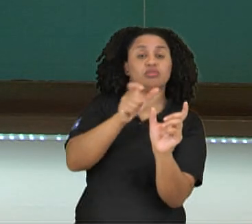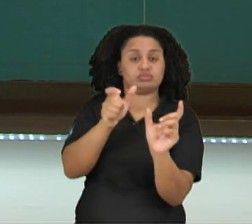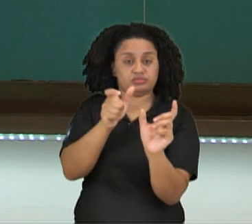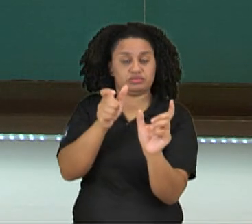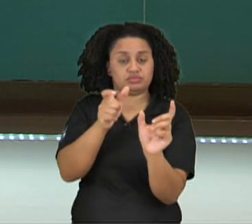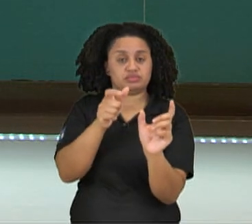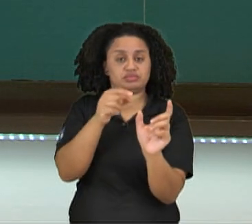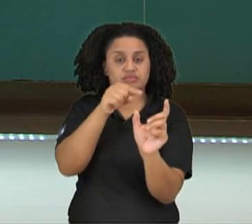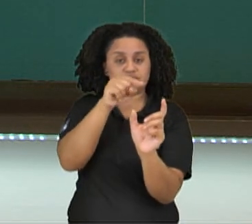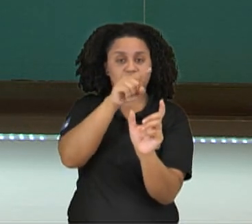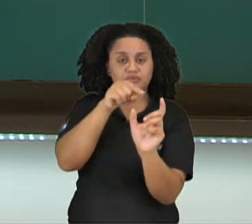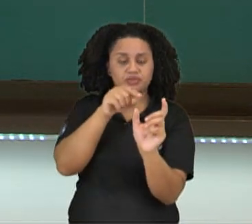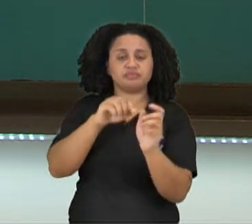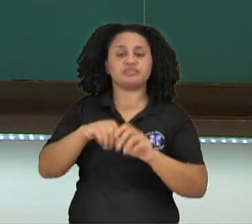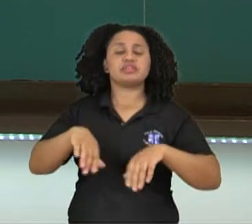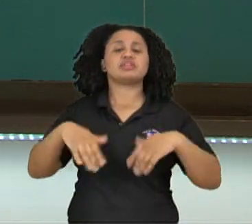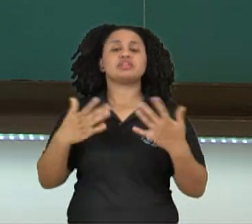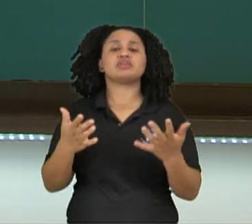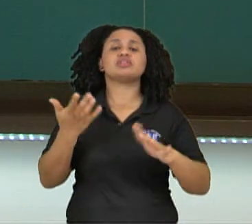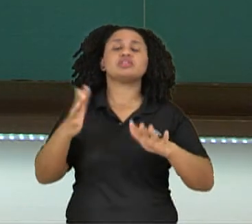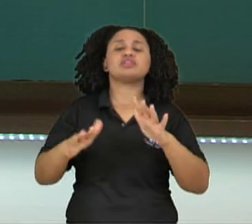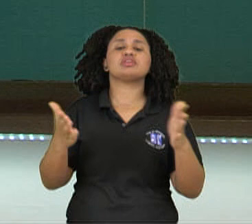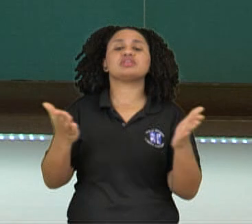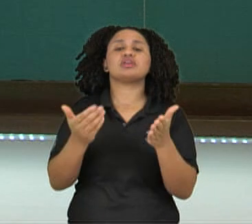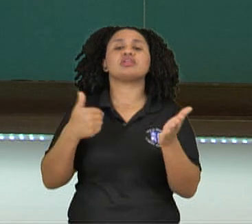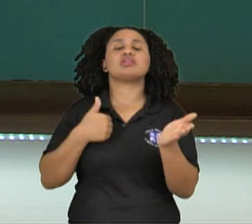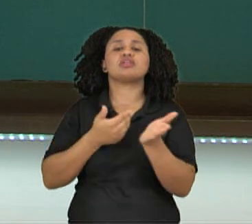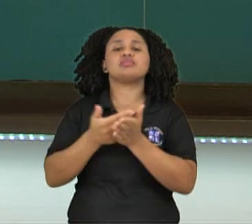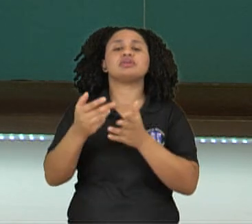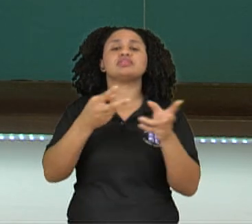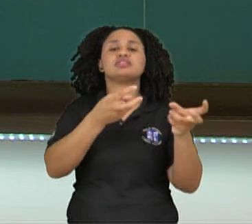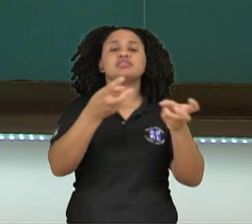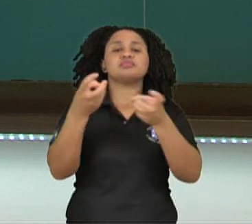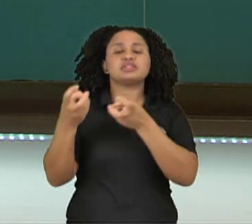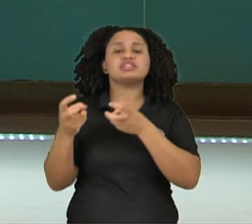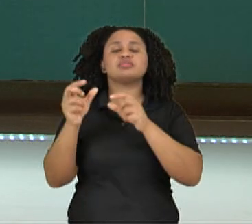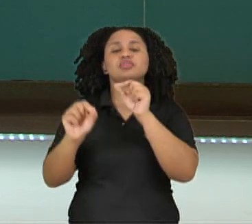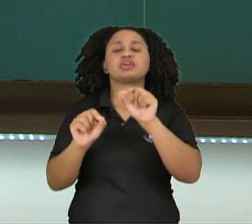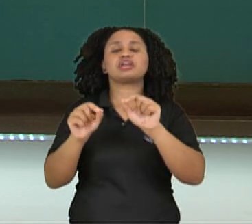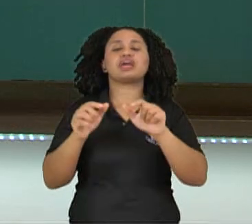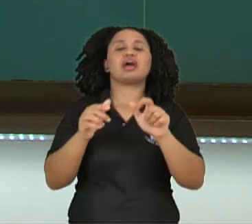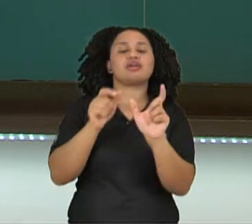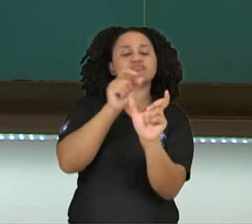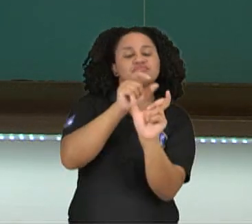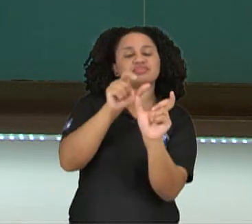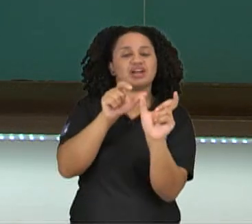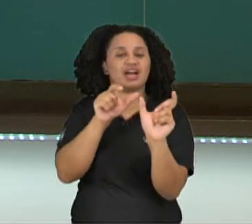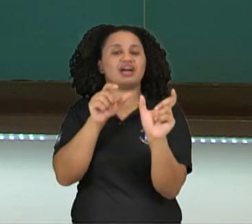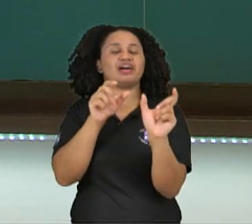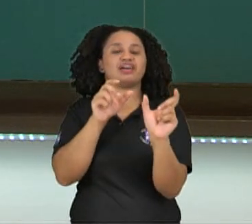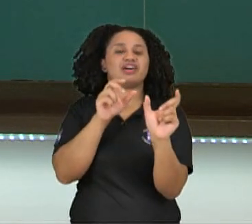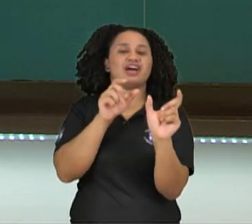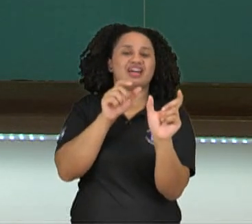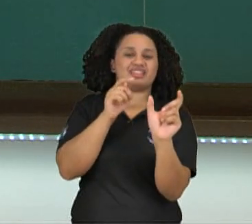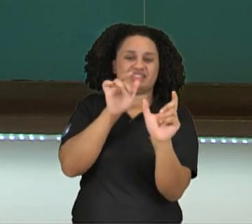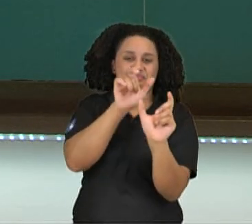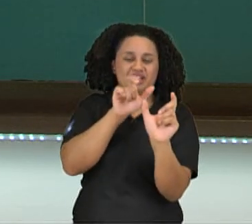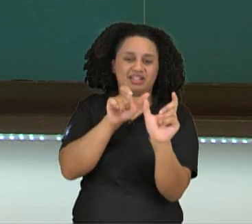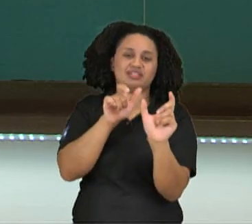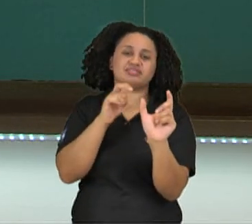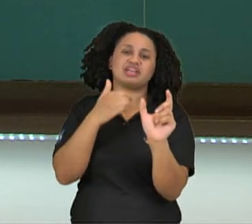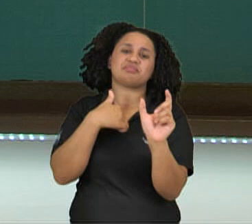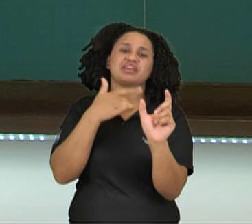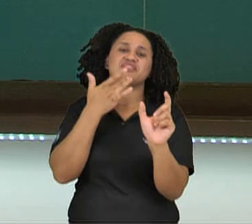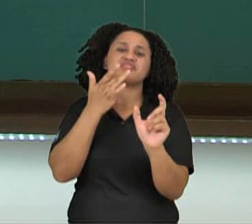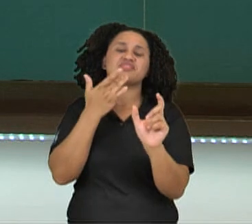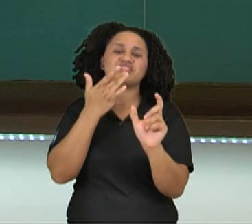Quem sabe agora, quando a gente passa a perceber a intensidade sonora das sílabas dentro de uma palavra, fica